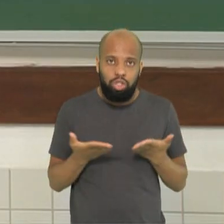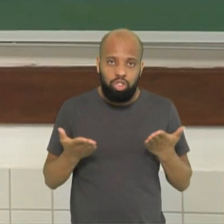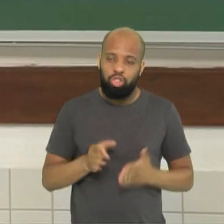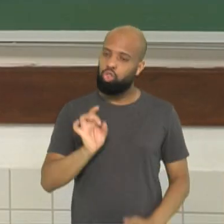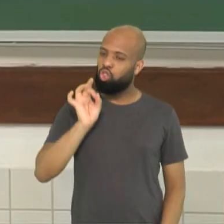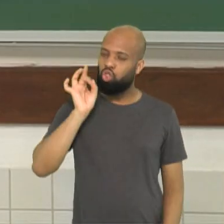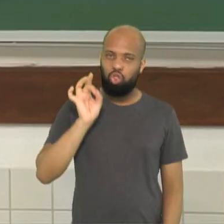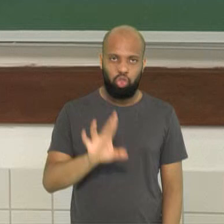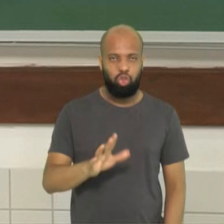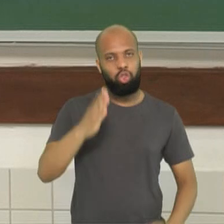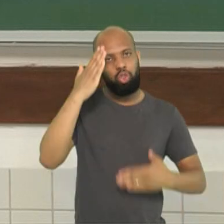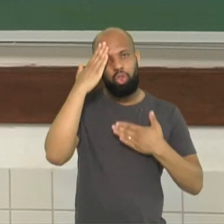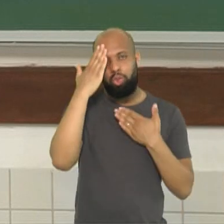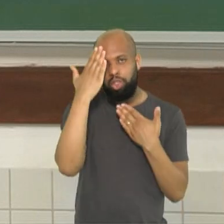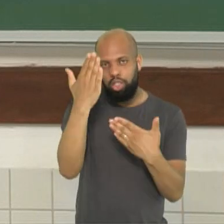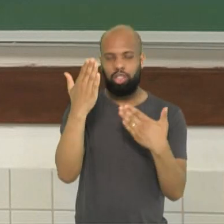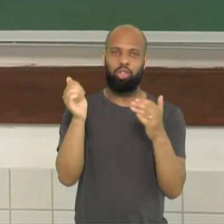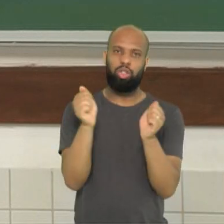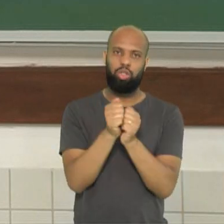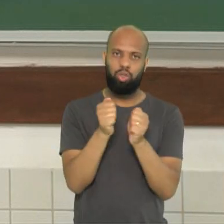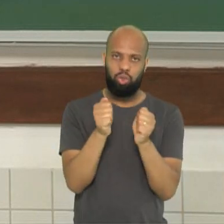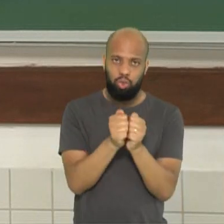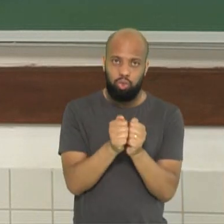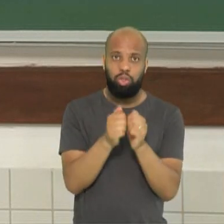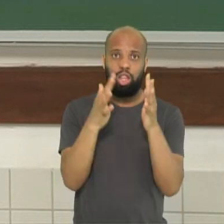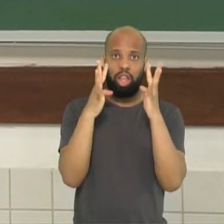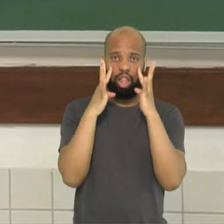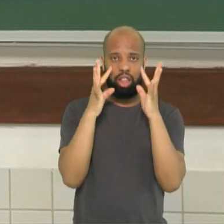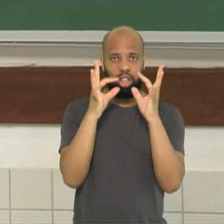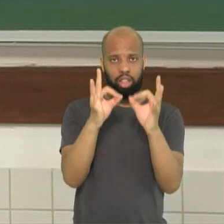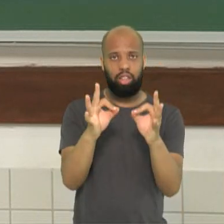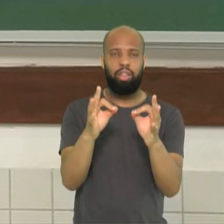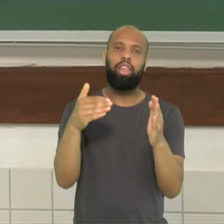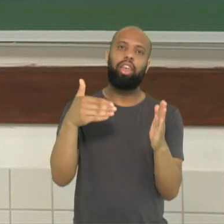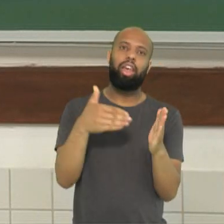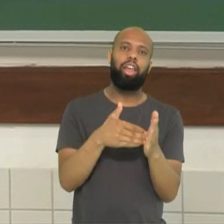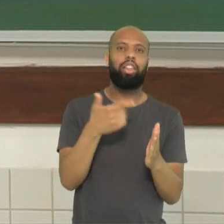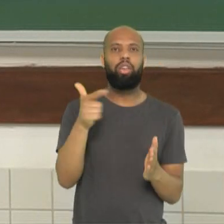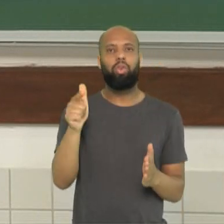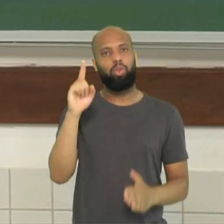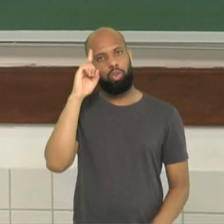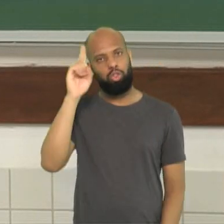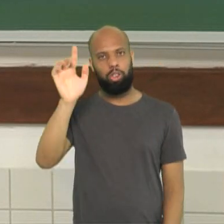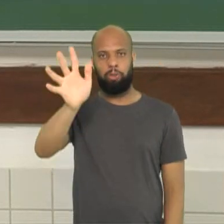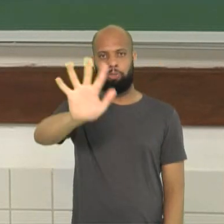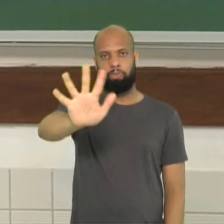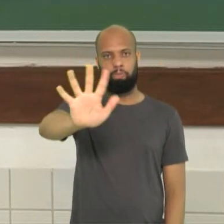é só isso. Muitas gracias por sua atenção e hasta luego.